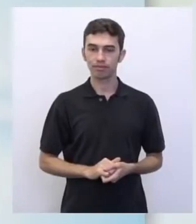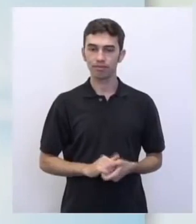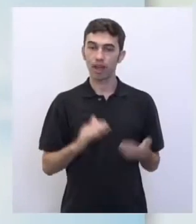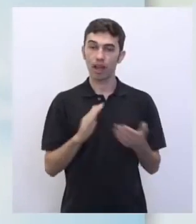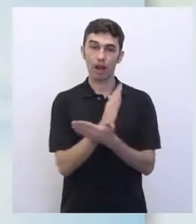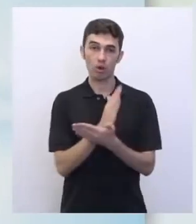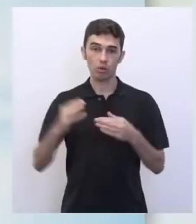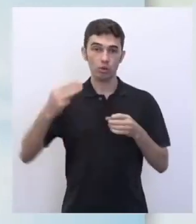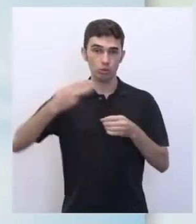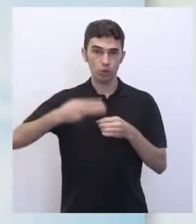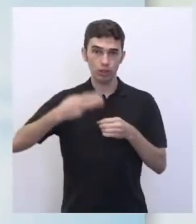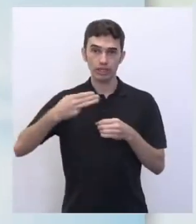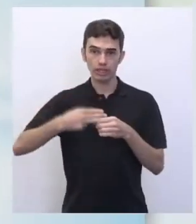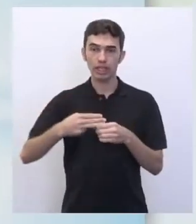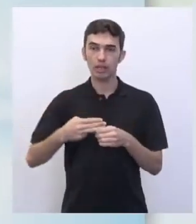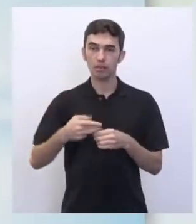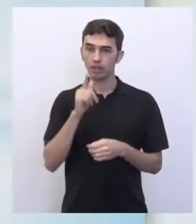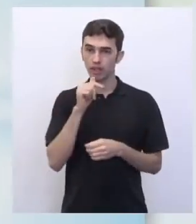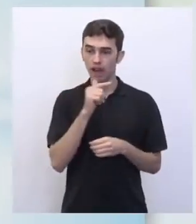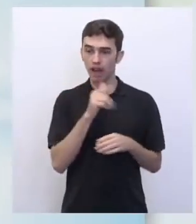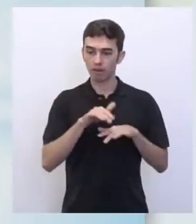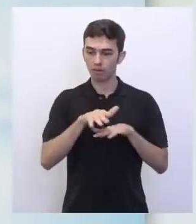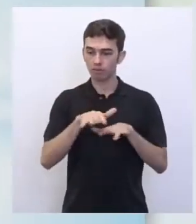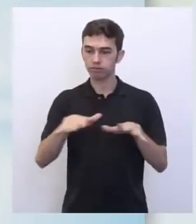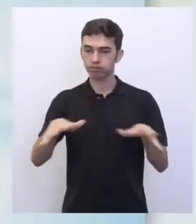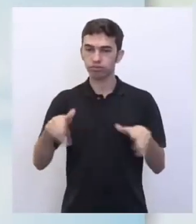Alguns municípios que são atendidos por essas bacias: